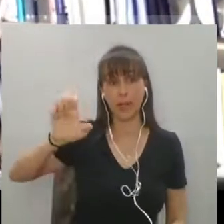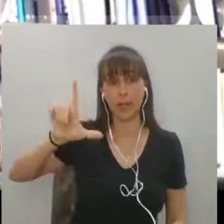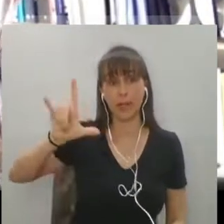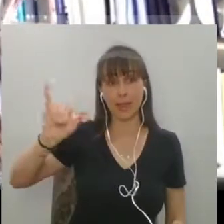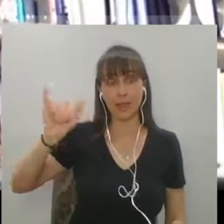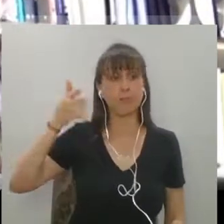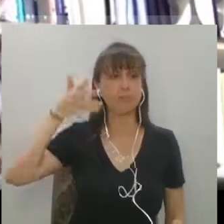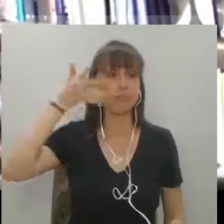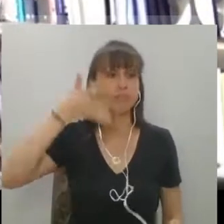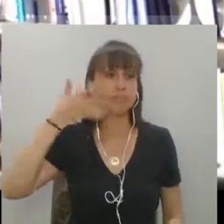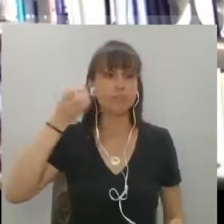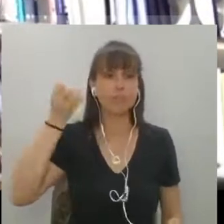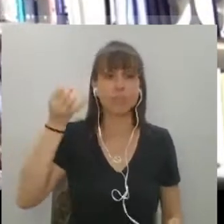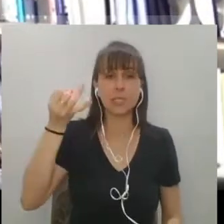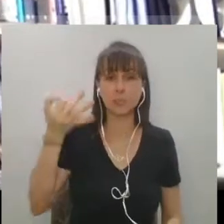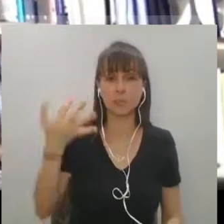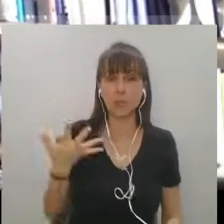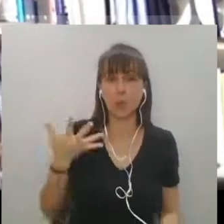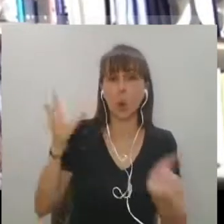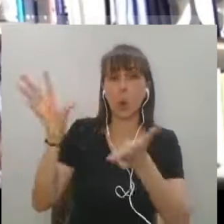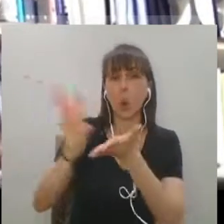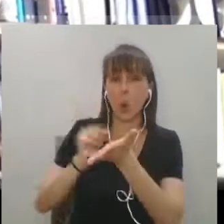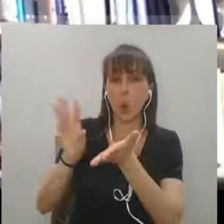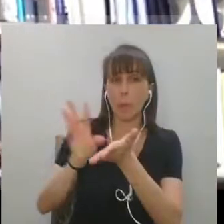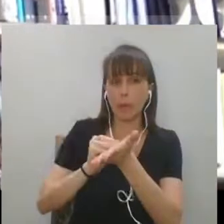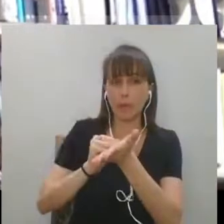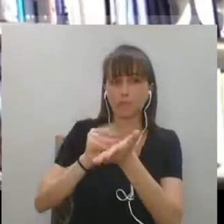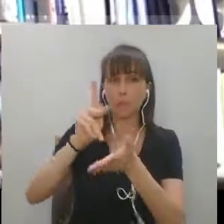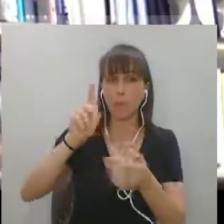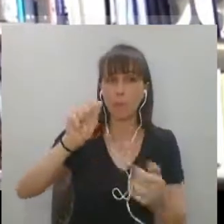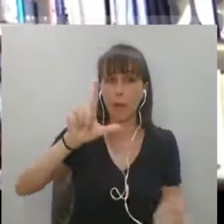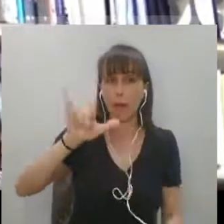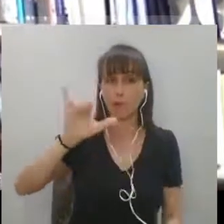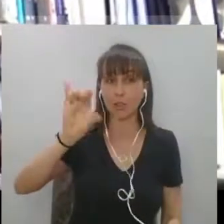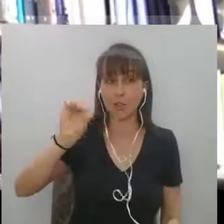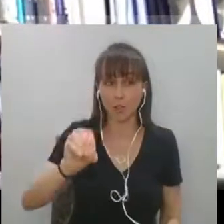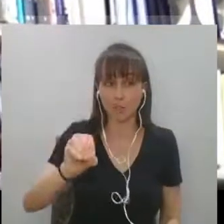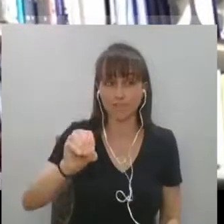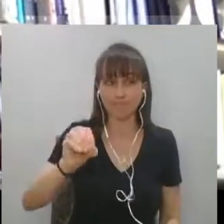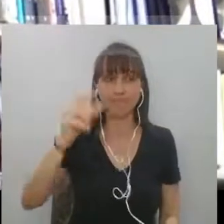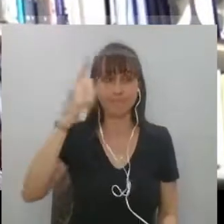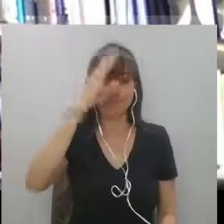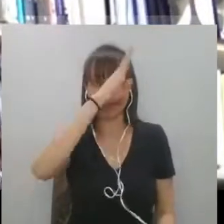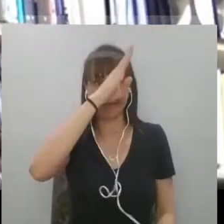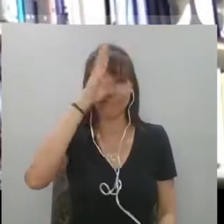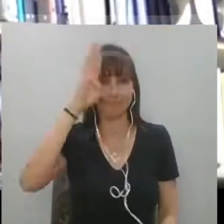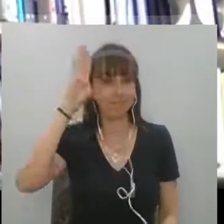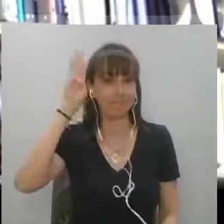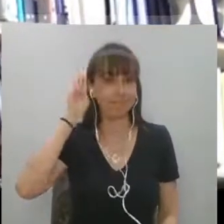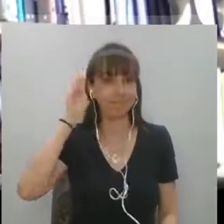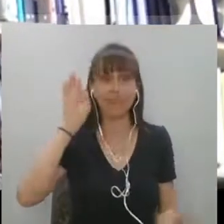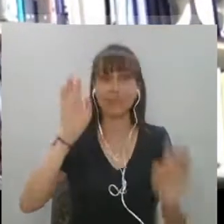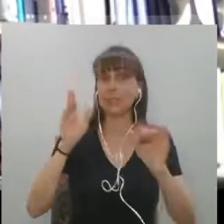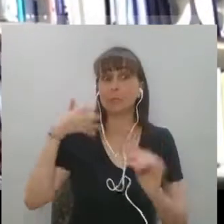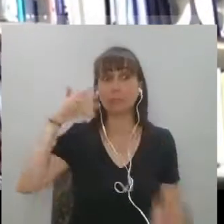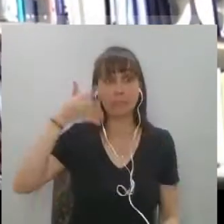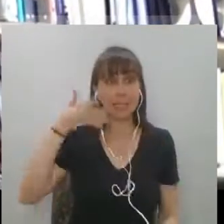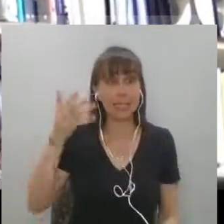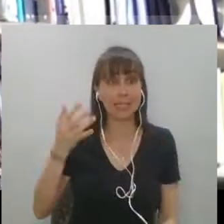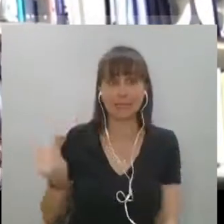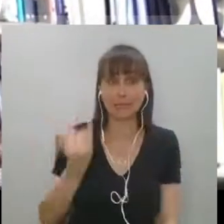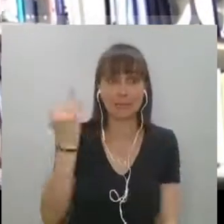sobre plágio acadêmico, saiba como evitar. Super. Todas as palestras, como vocês podem ver, super